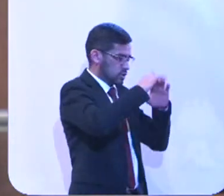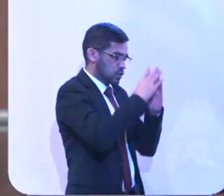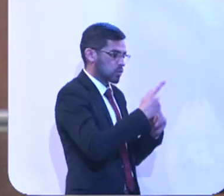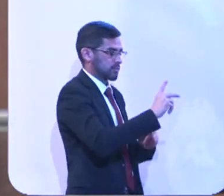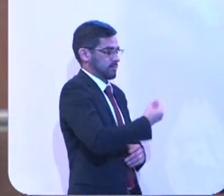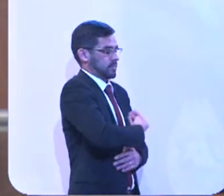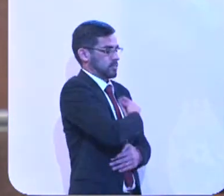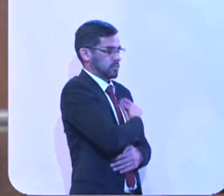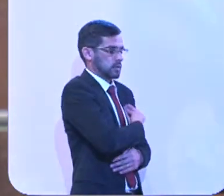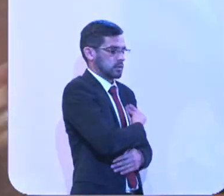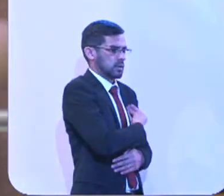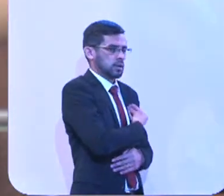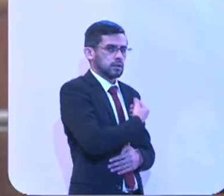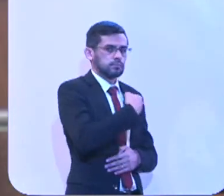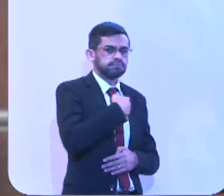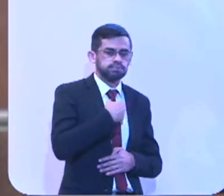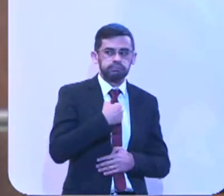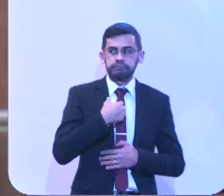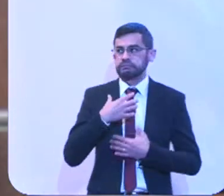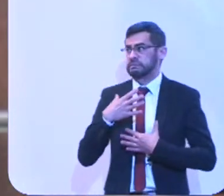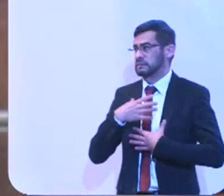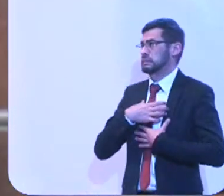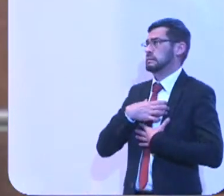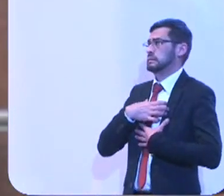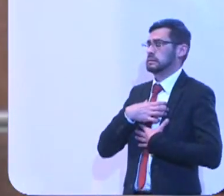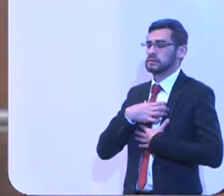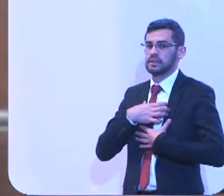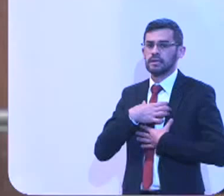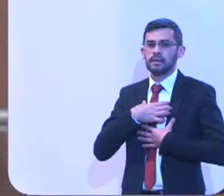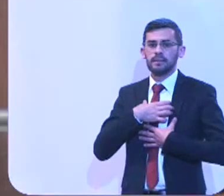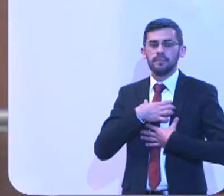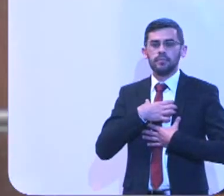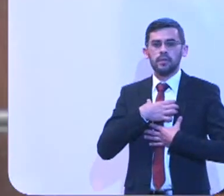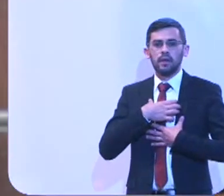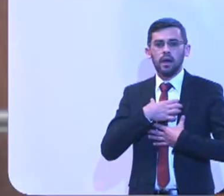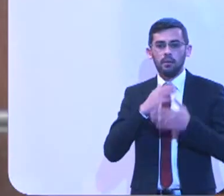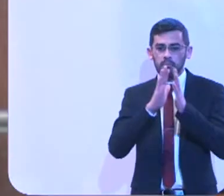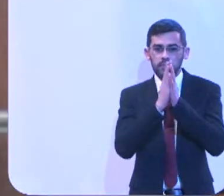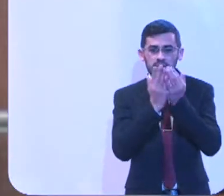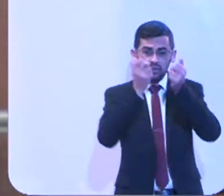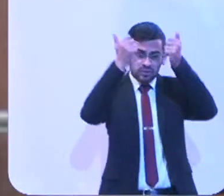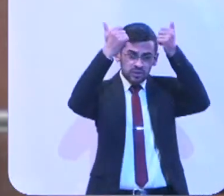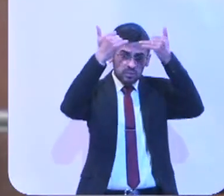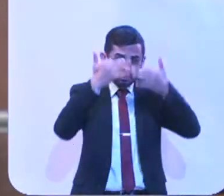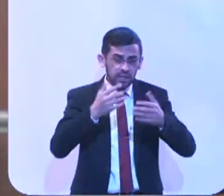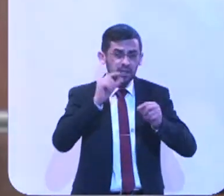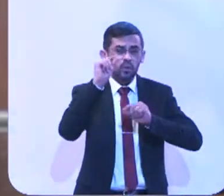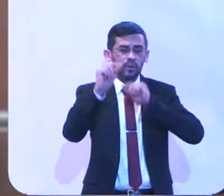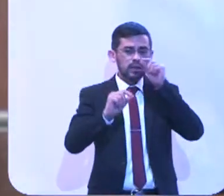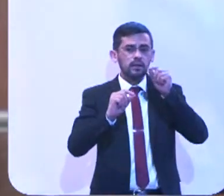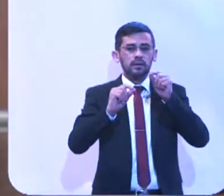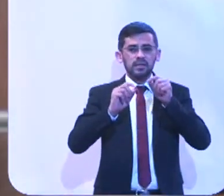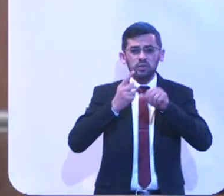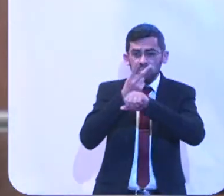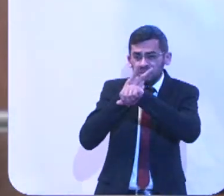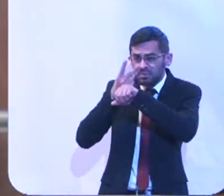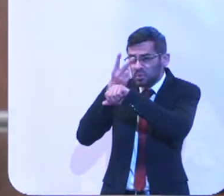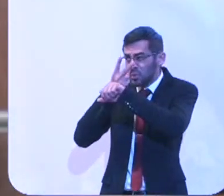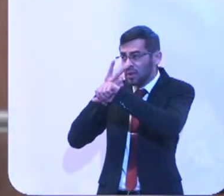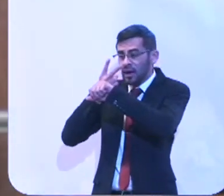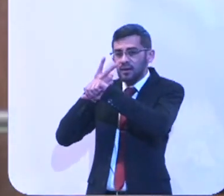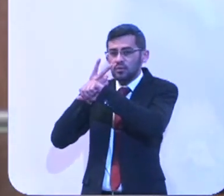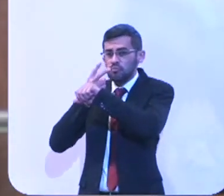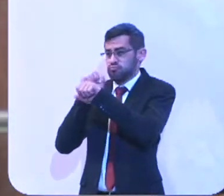vida? A palavra de Deus diz: buscai com zelo os melhores dons. Eu quero te dar o equipamento que você precisa